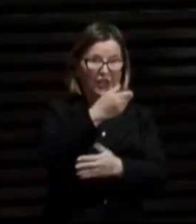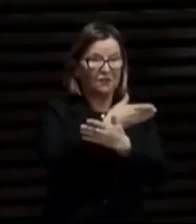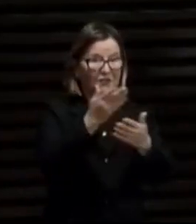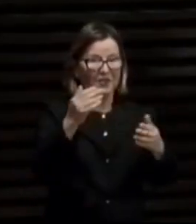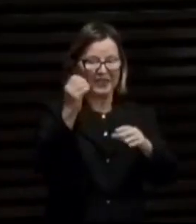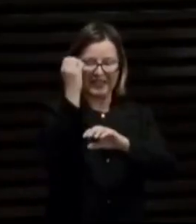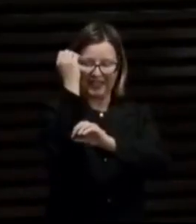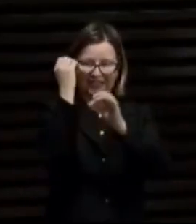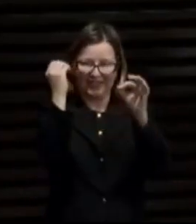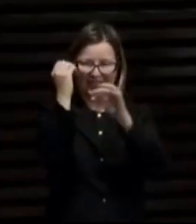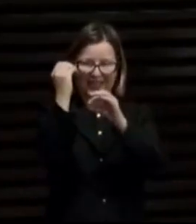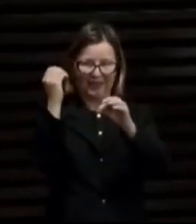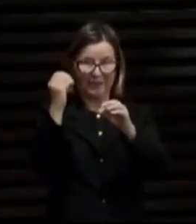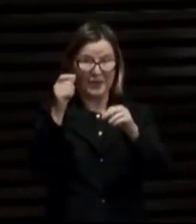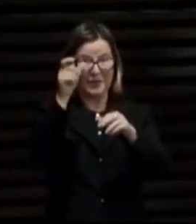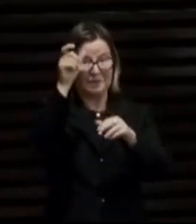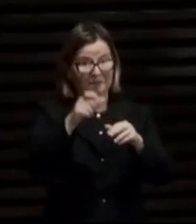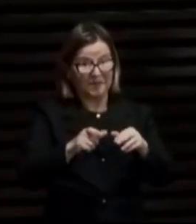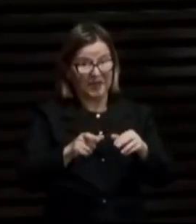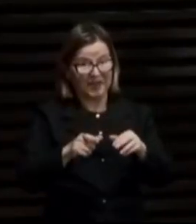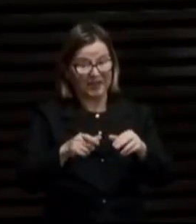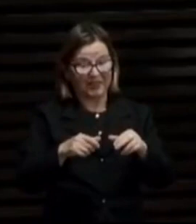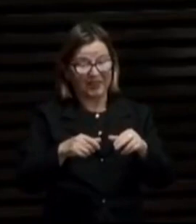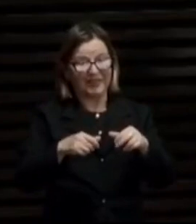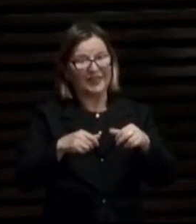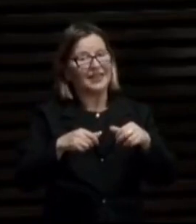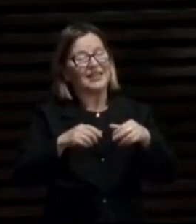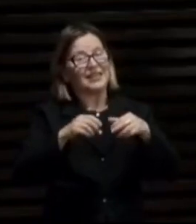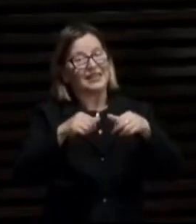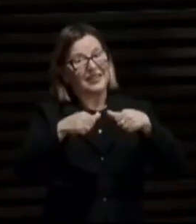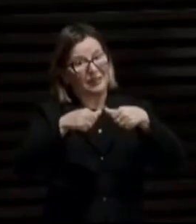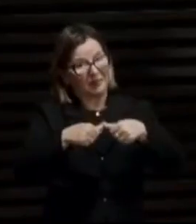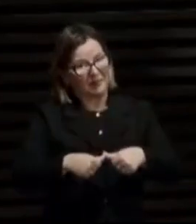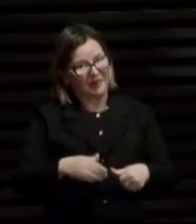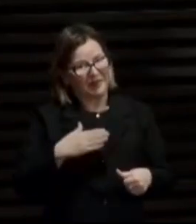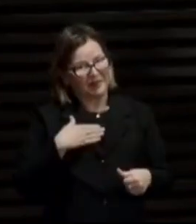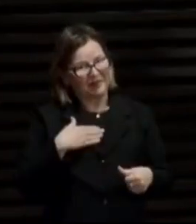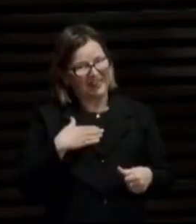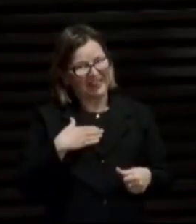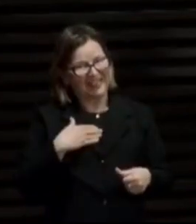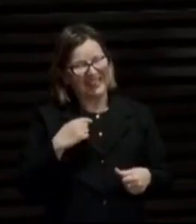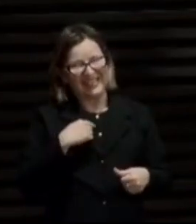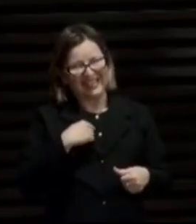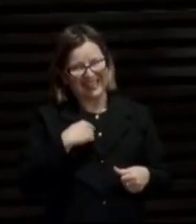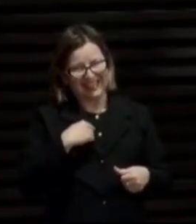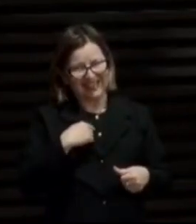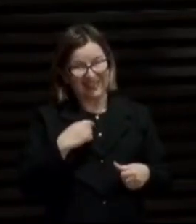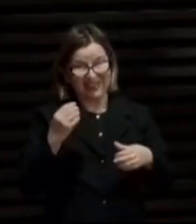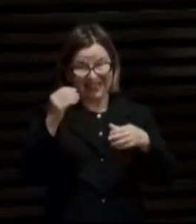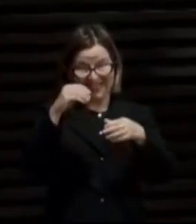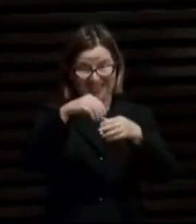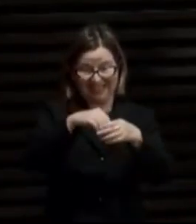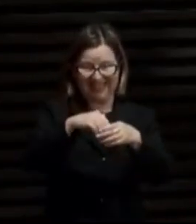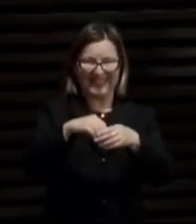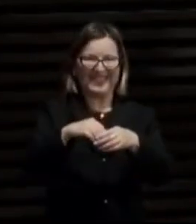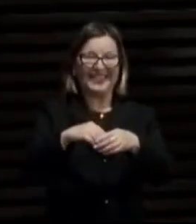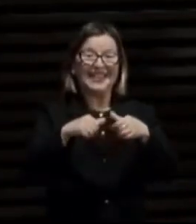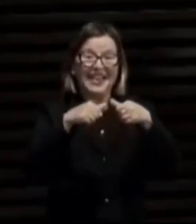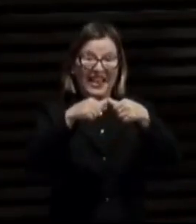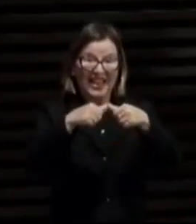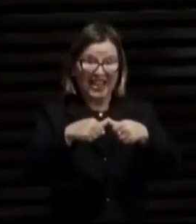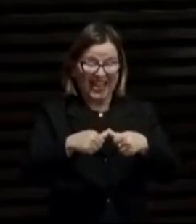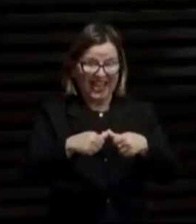nele, esse dá muito fruto, porque sem mim nada podeis fazer. Meus irmãos,